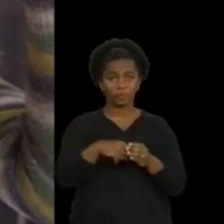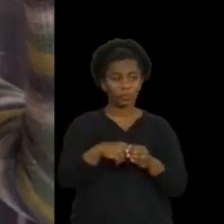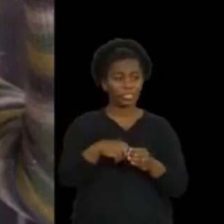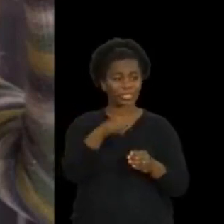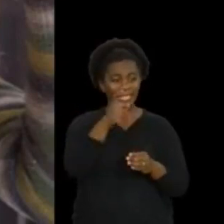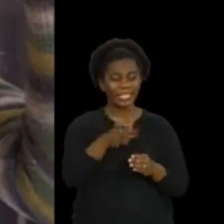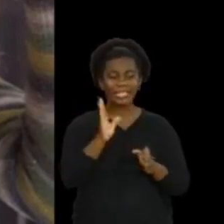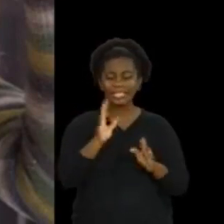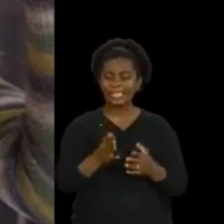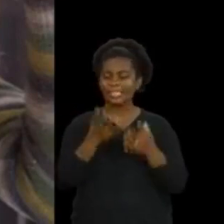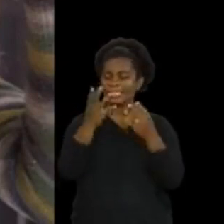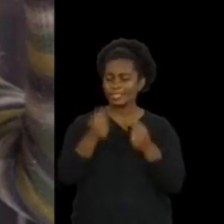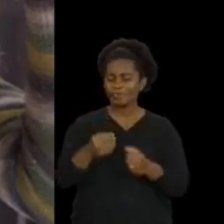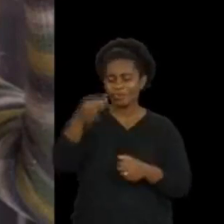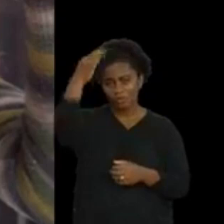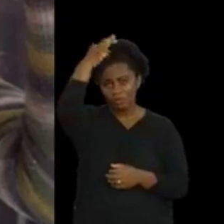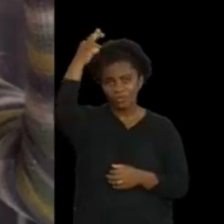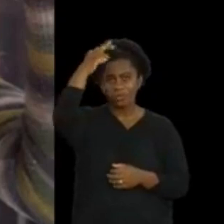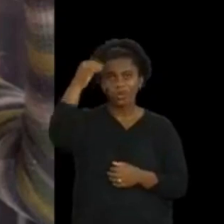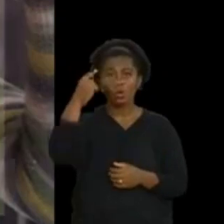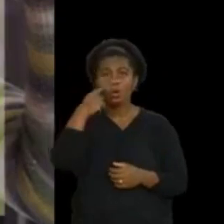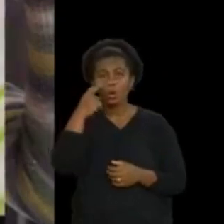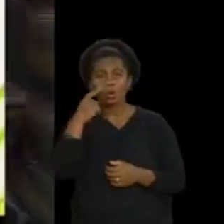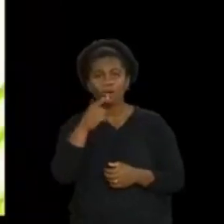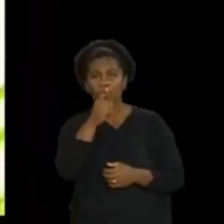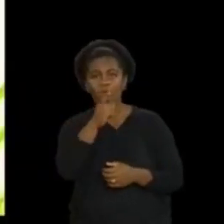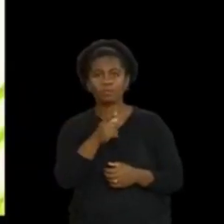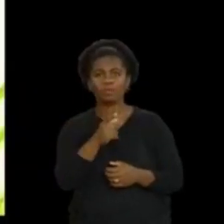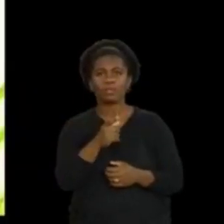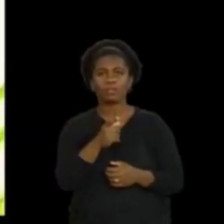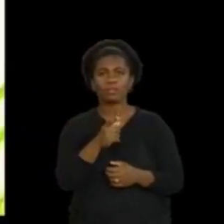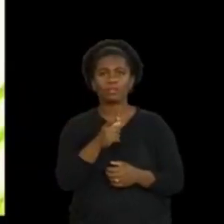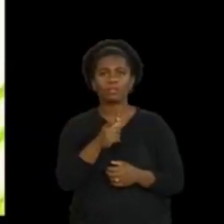Espírito Santo. Olha como está hoje, ó.